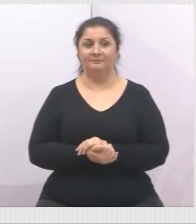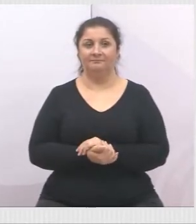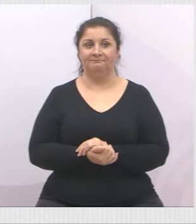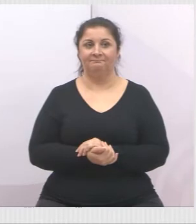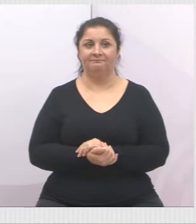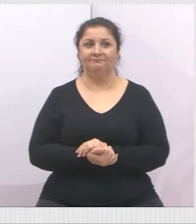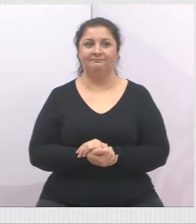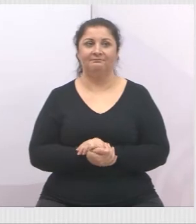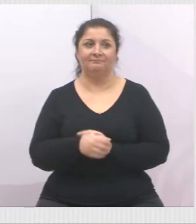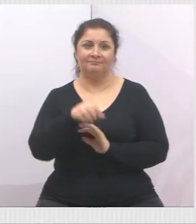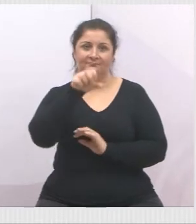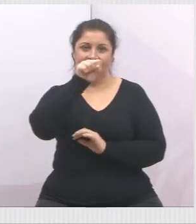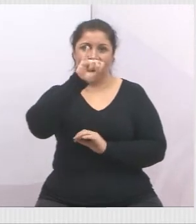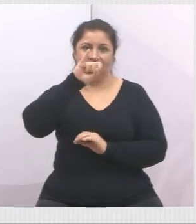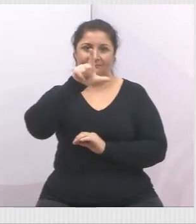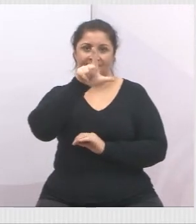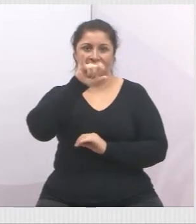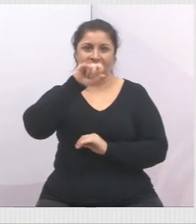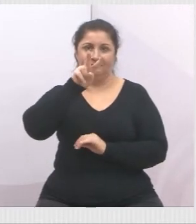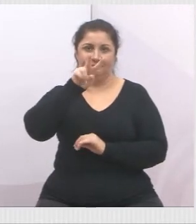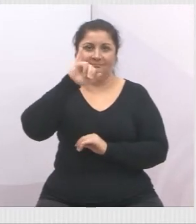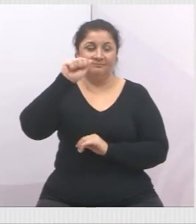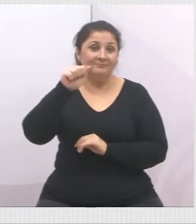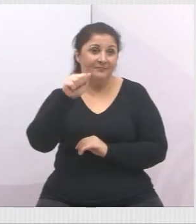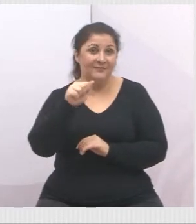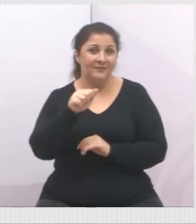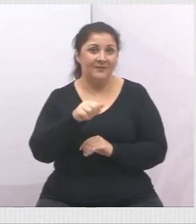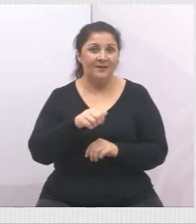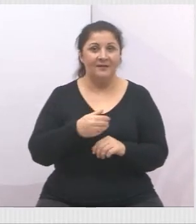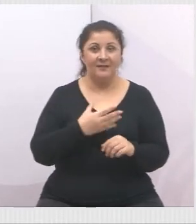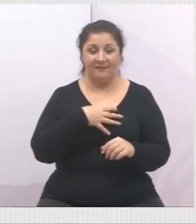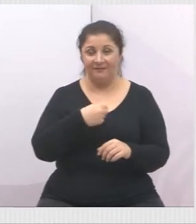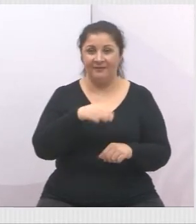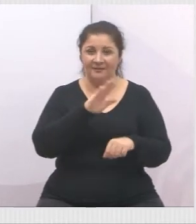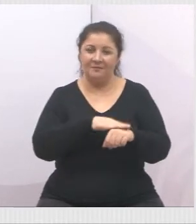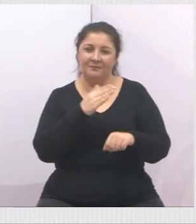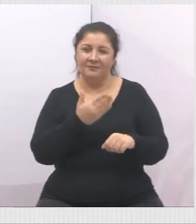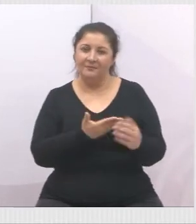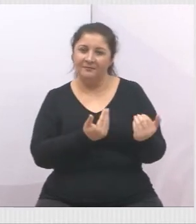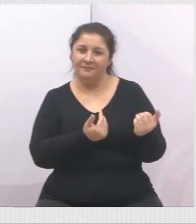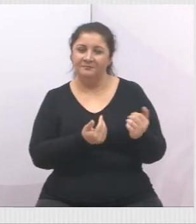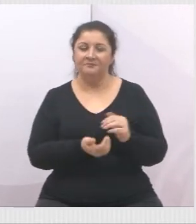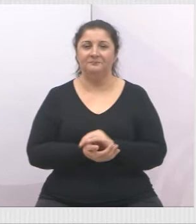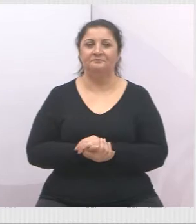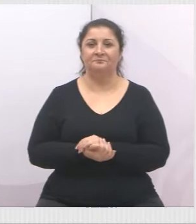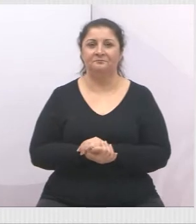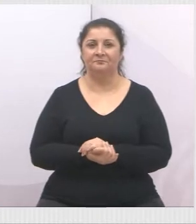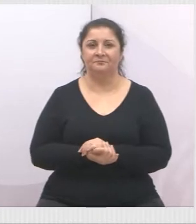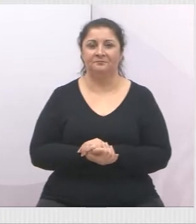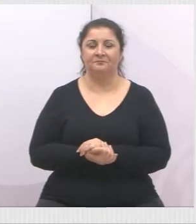sou a Silvia, eu sou a filha caçula do Dr. Carlos e